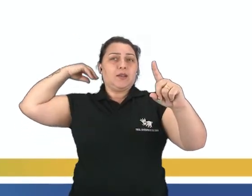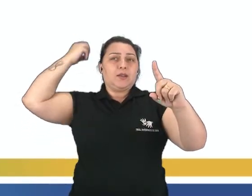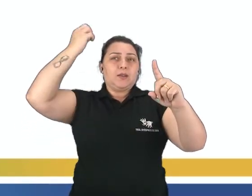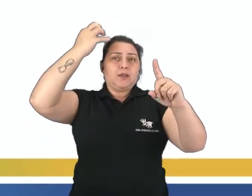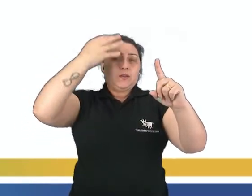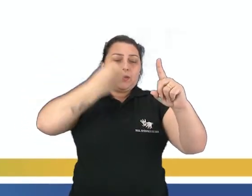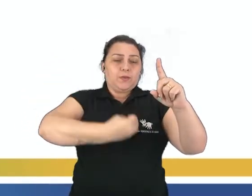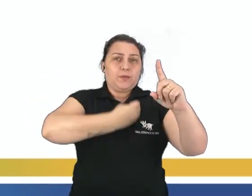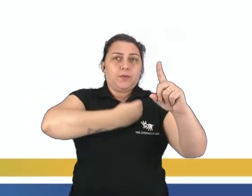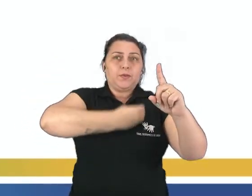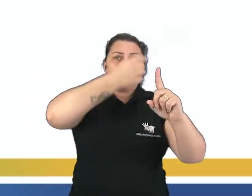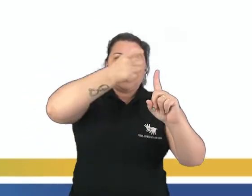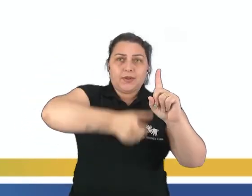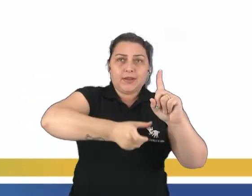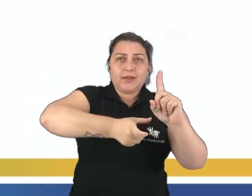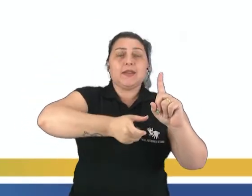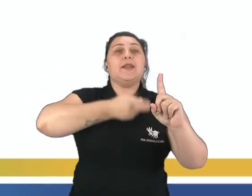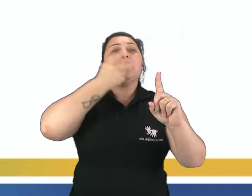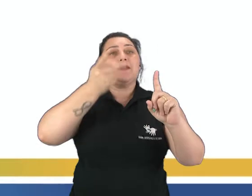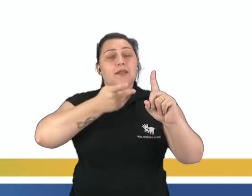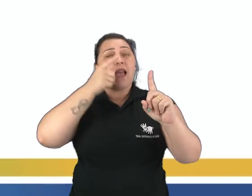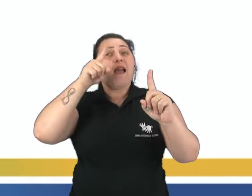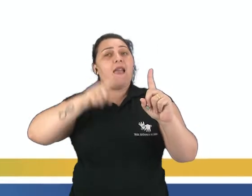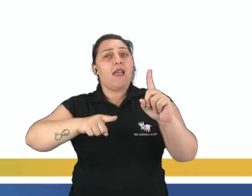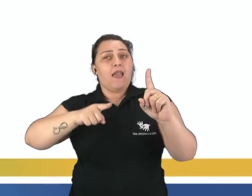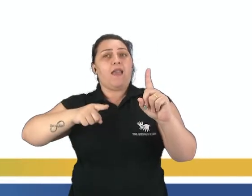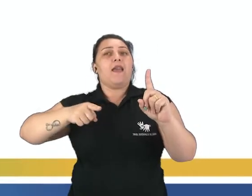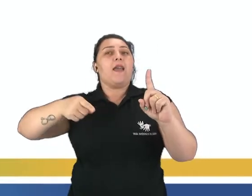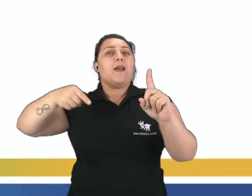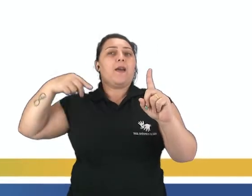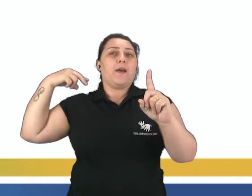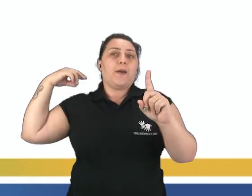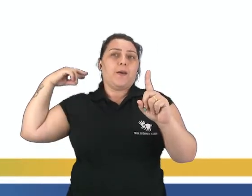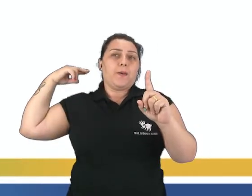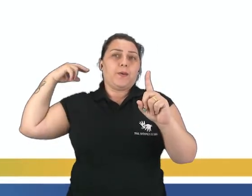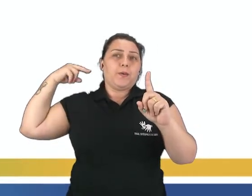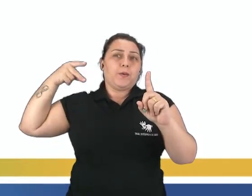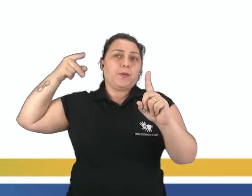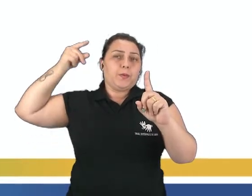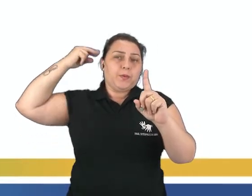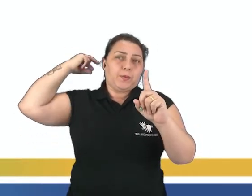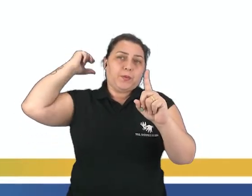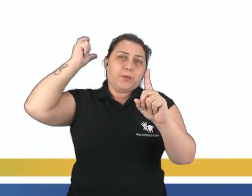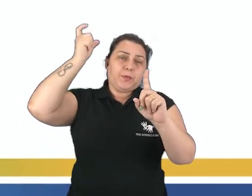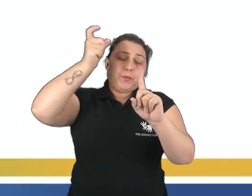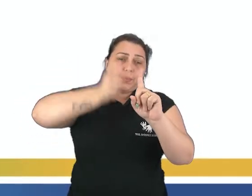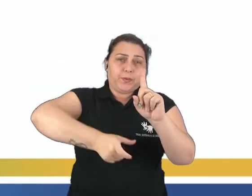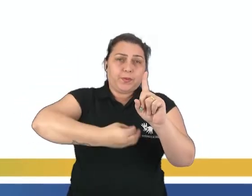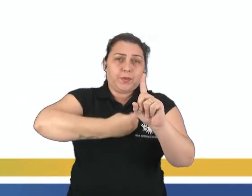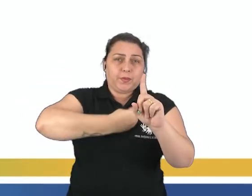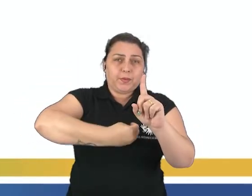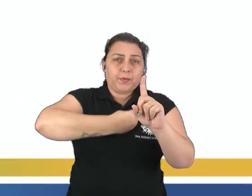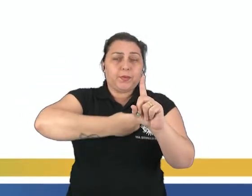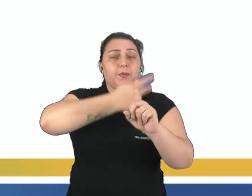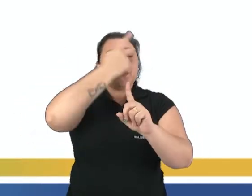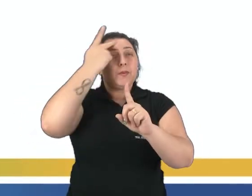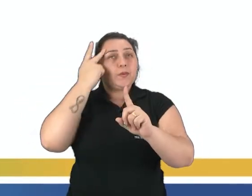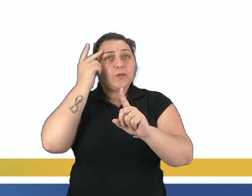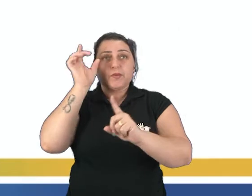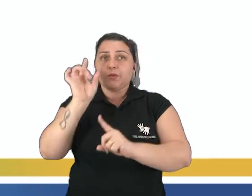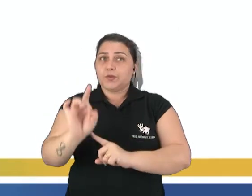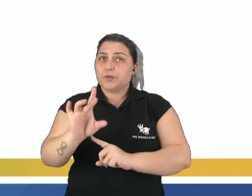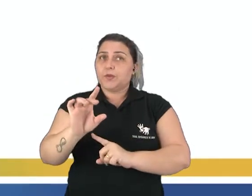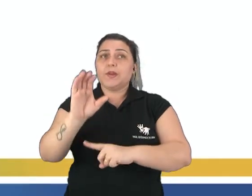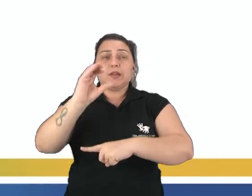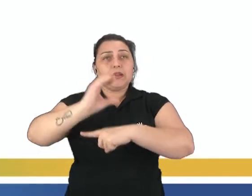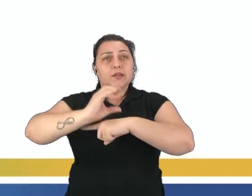Sim, se ele está contando a história de uma pessoa, então ele está falando da biografia dessa pessoa. Só pode ser